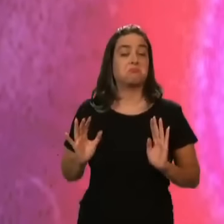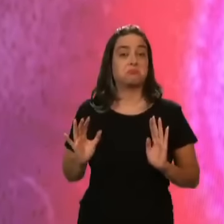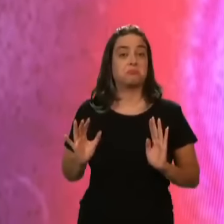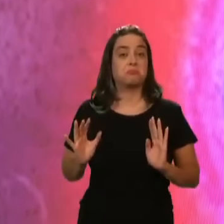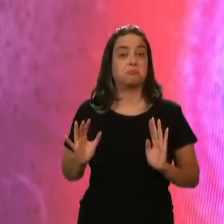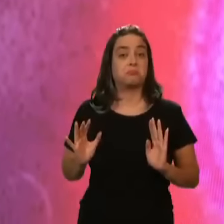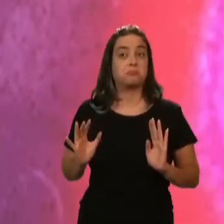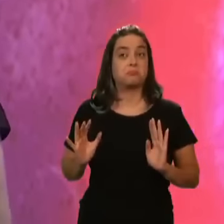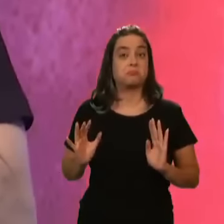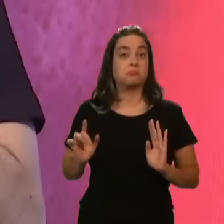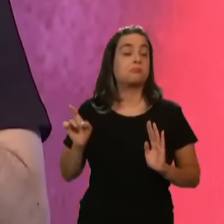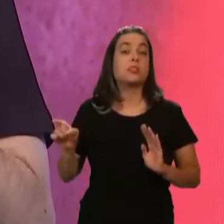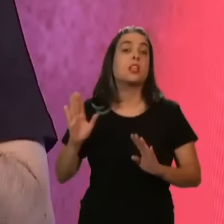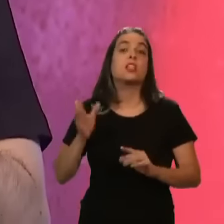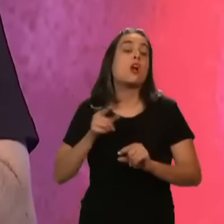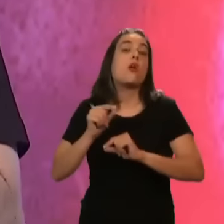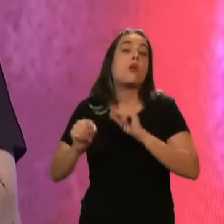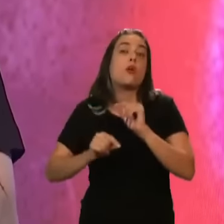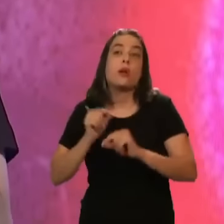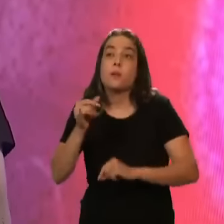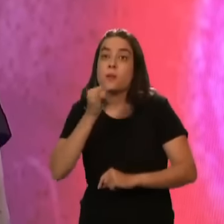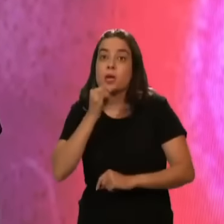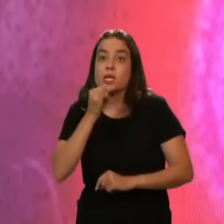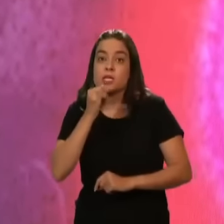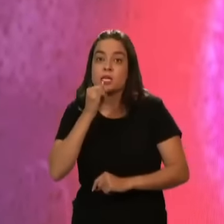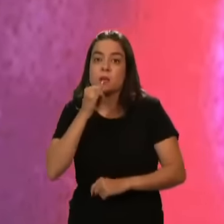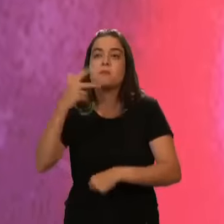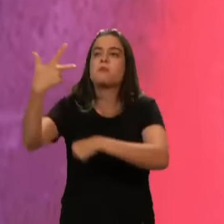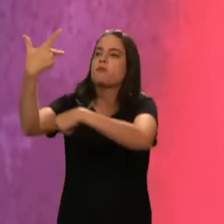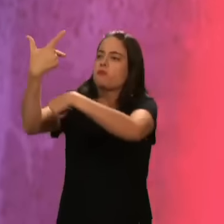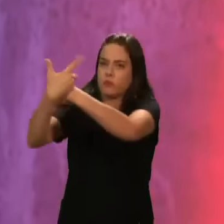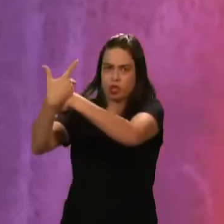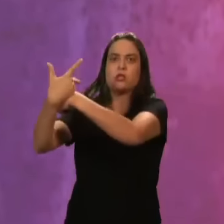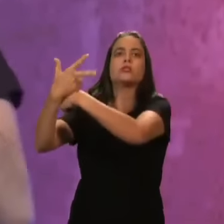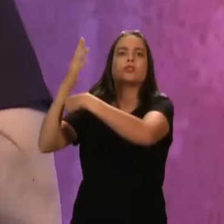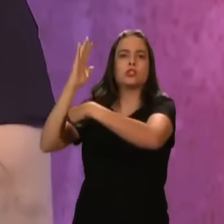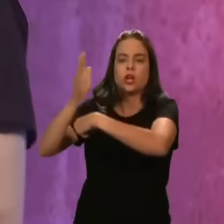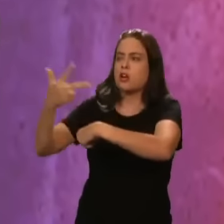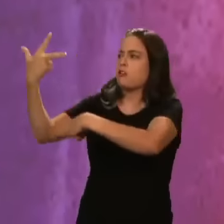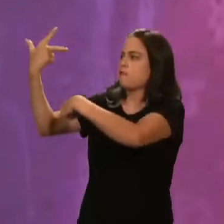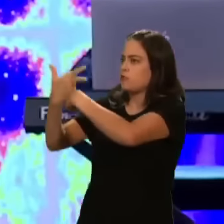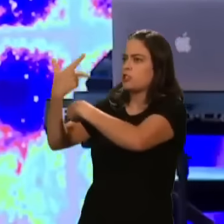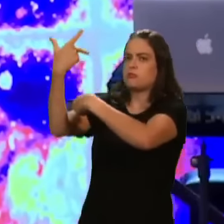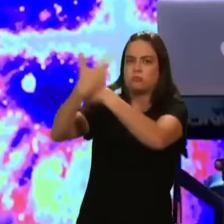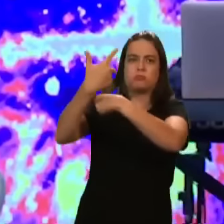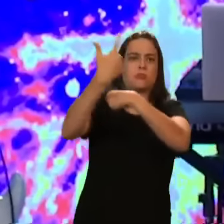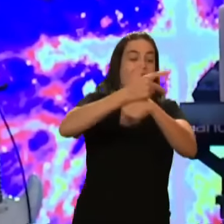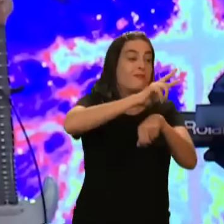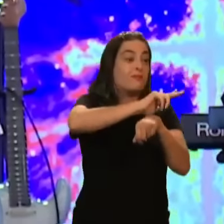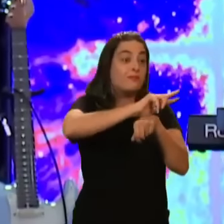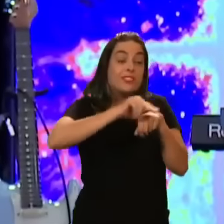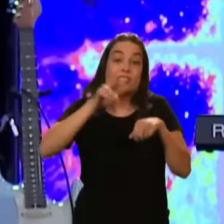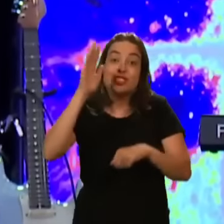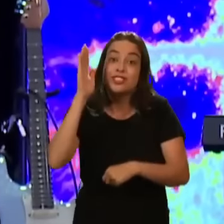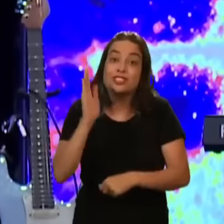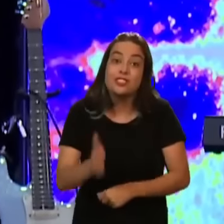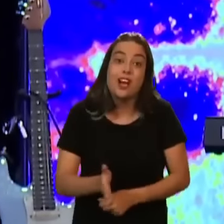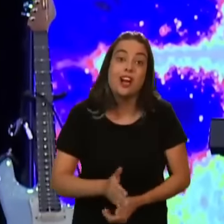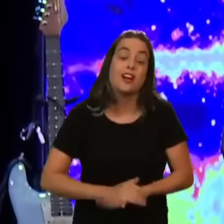Sabe o que essa pessoa já tinha feito? Já tinha deixado um vídeo de despedida na casa dos pais, vídeo na casa... Olha isso.